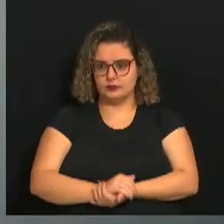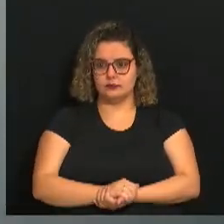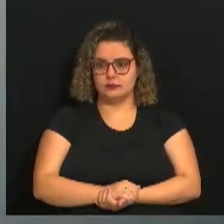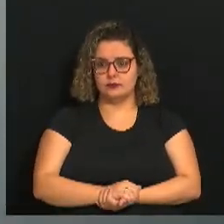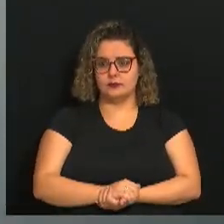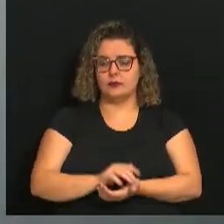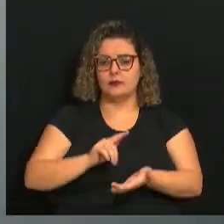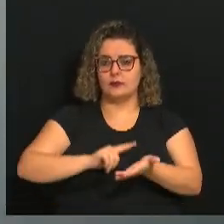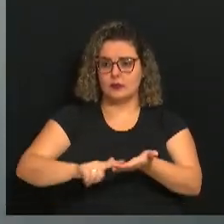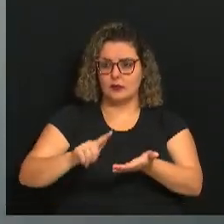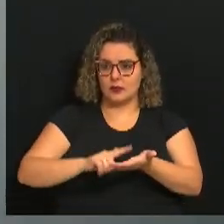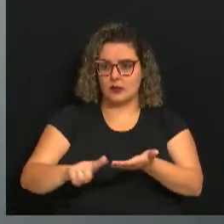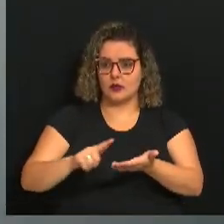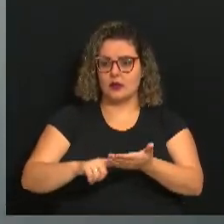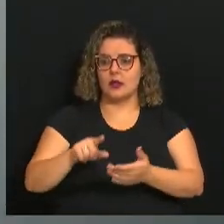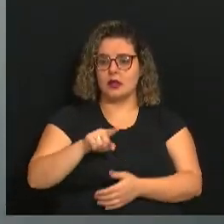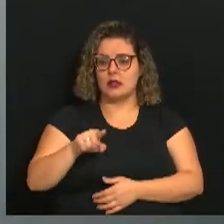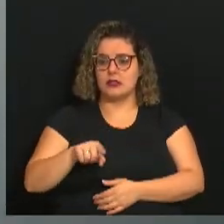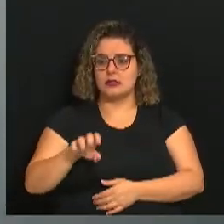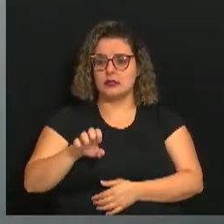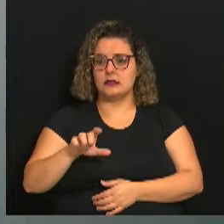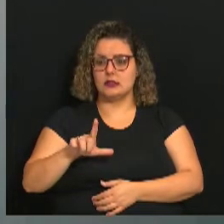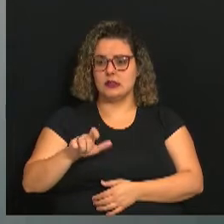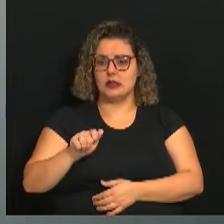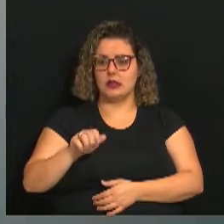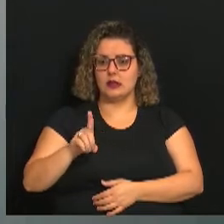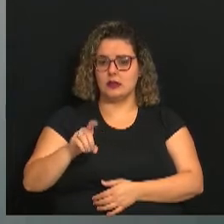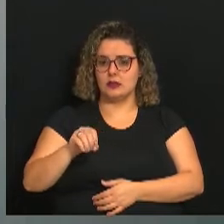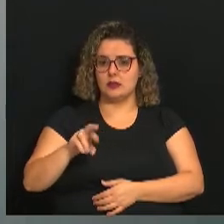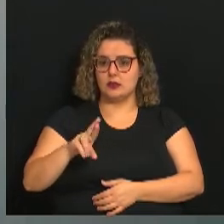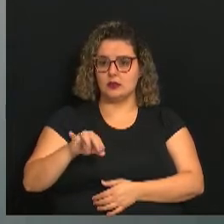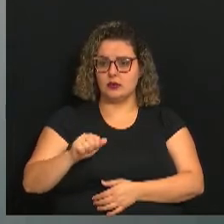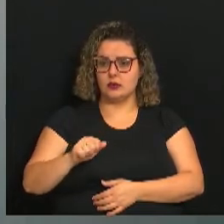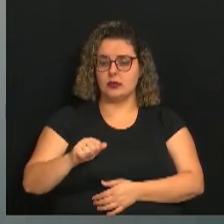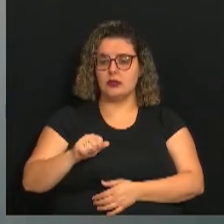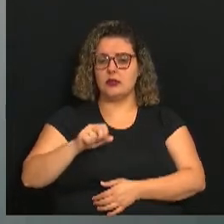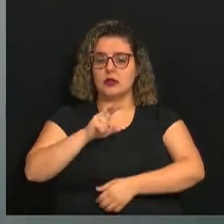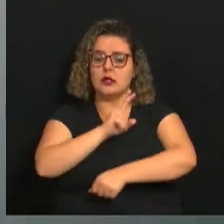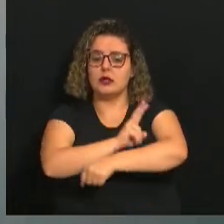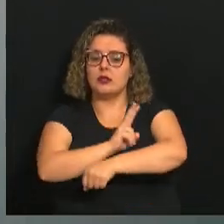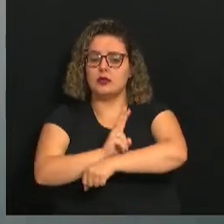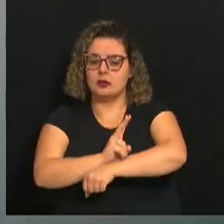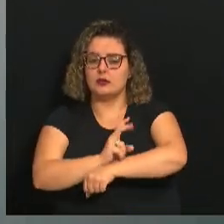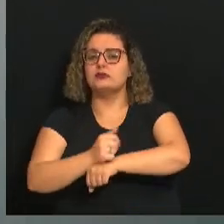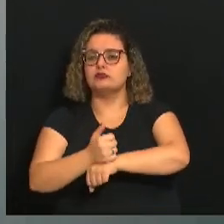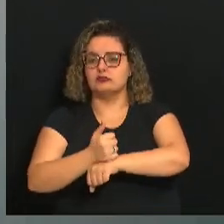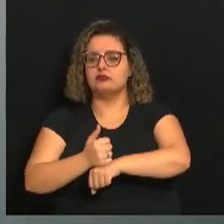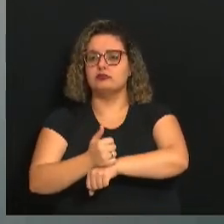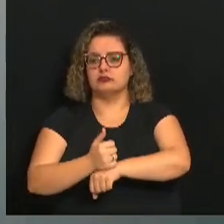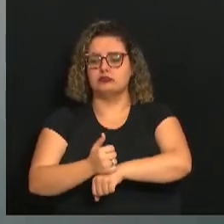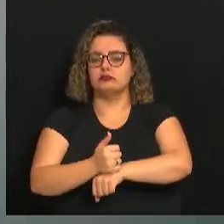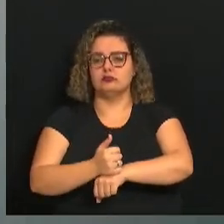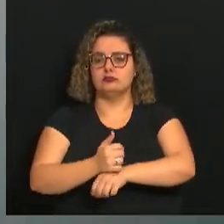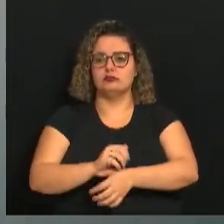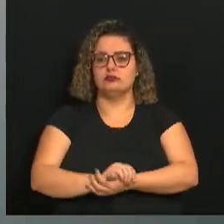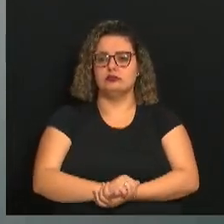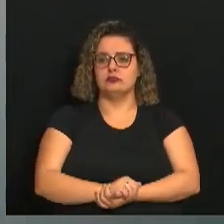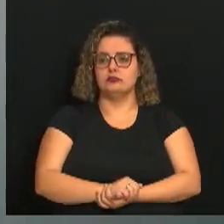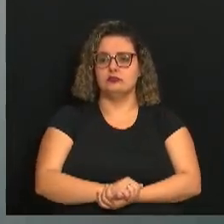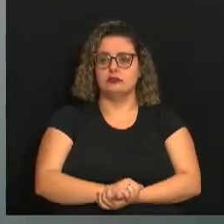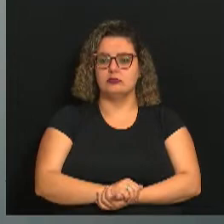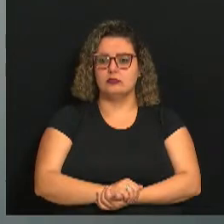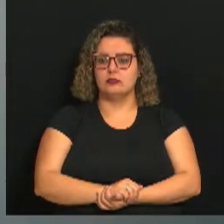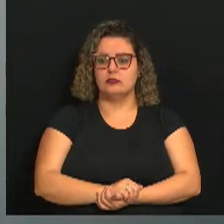limpeza, zeladoria e cuidadores. Pois bem, então esse é uma síntese aí